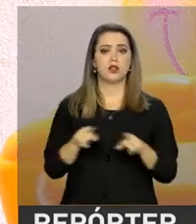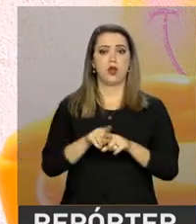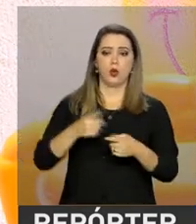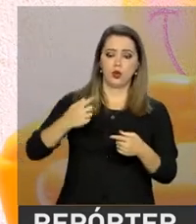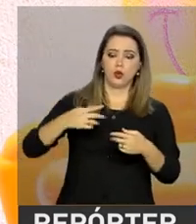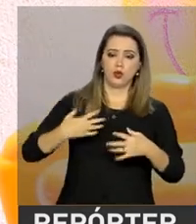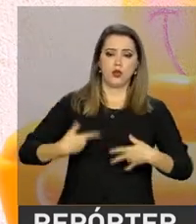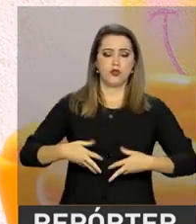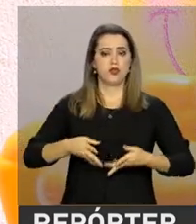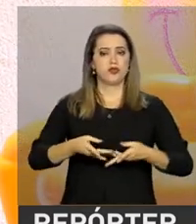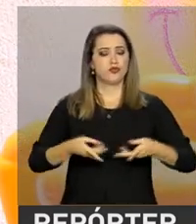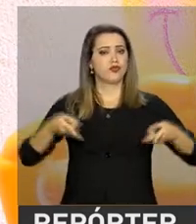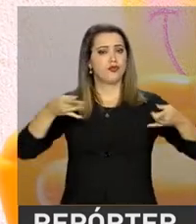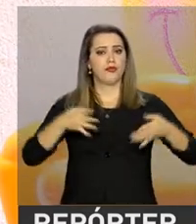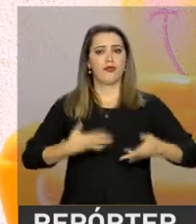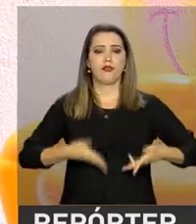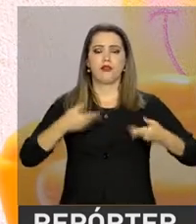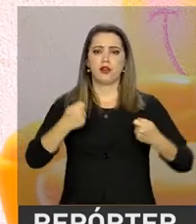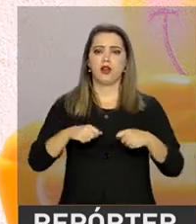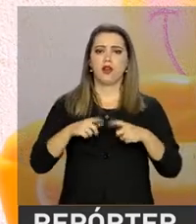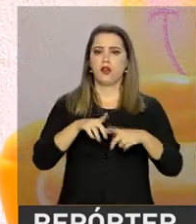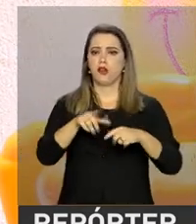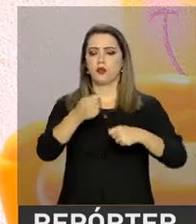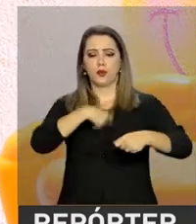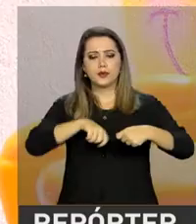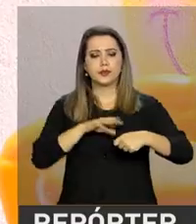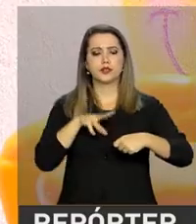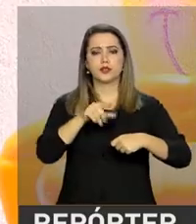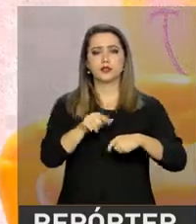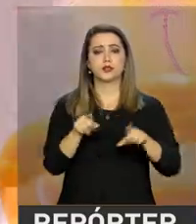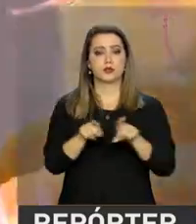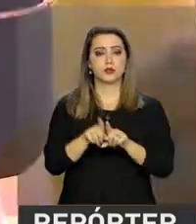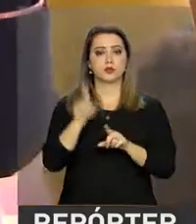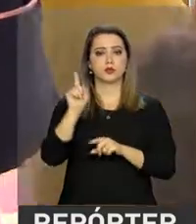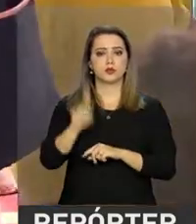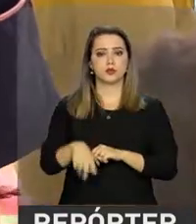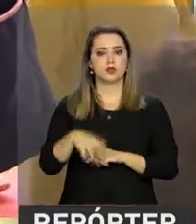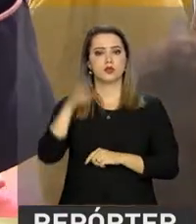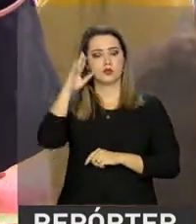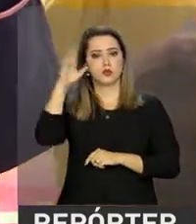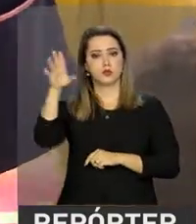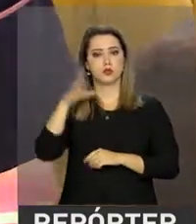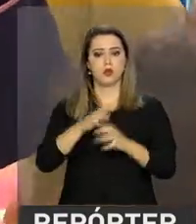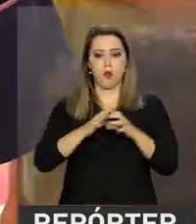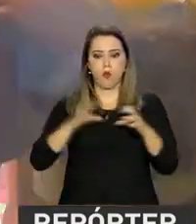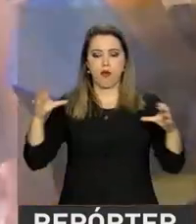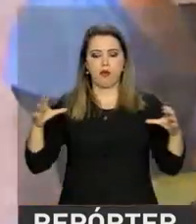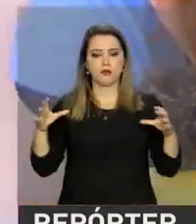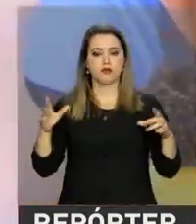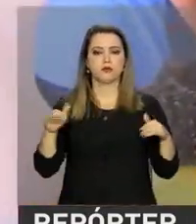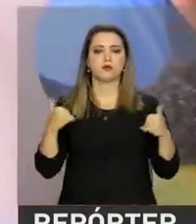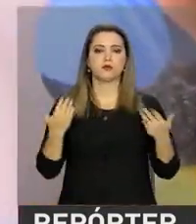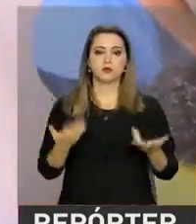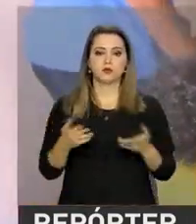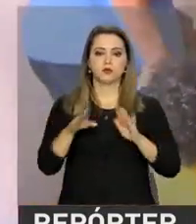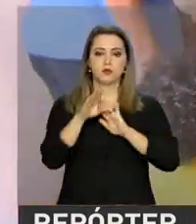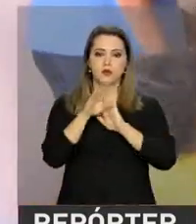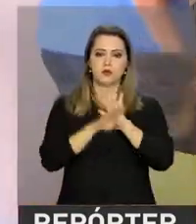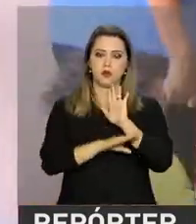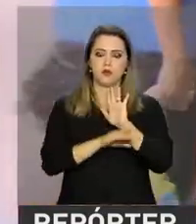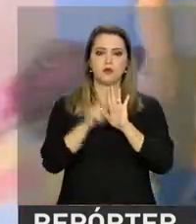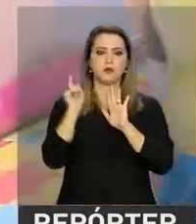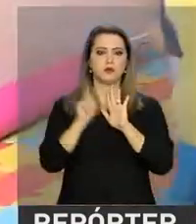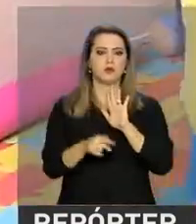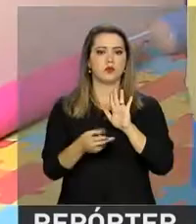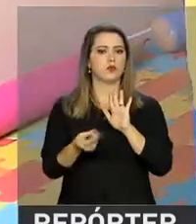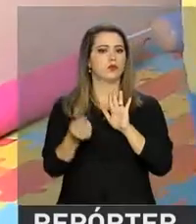armários enfim passa de cozinha e fogões industriais então assim era um sonho muito grande eo projeto é claro